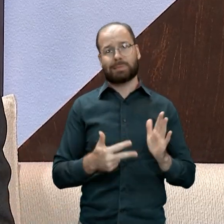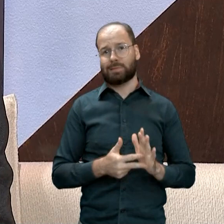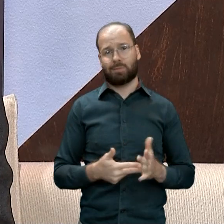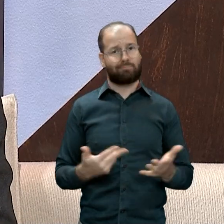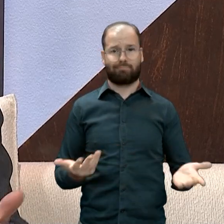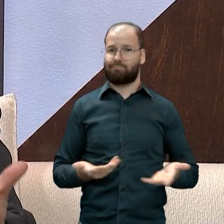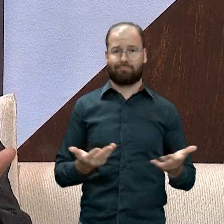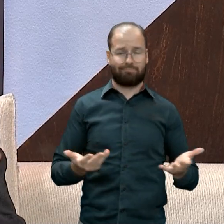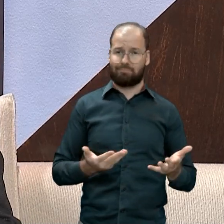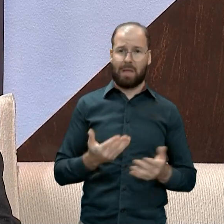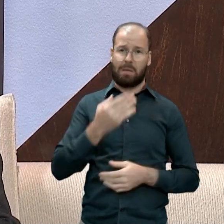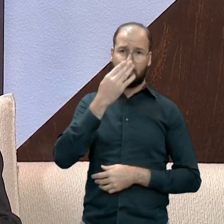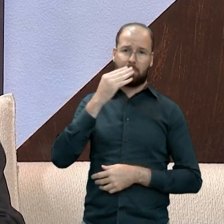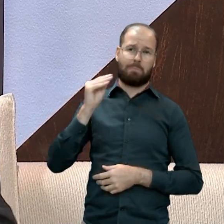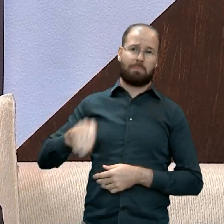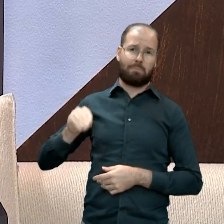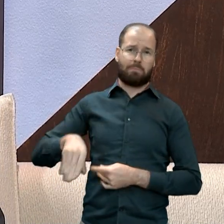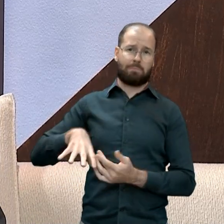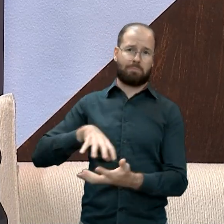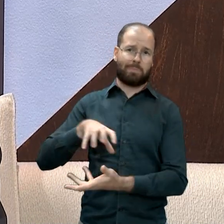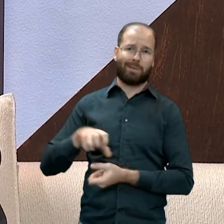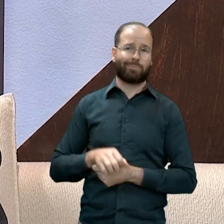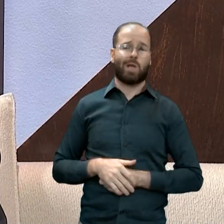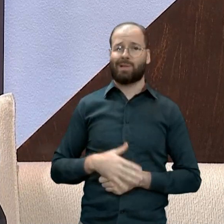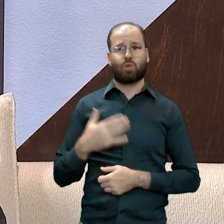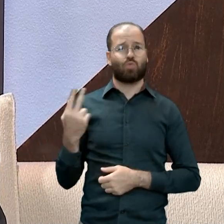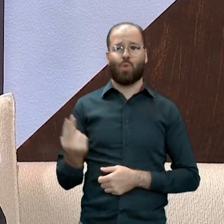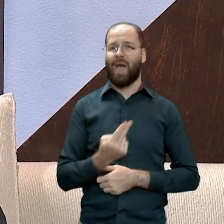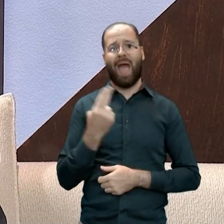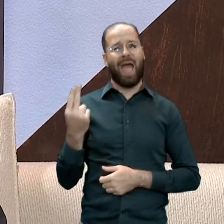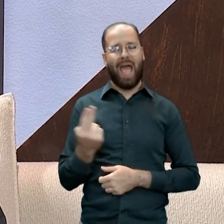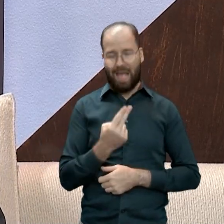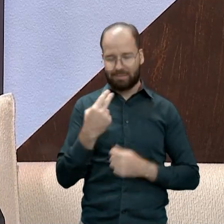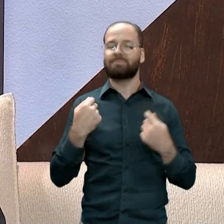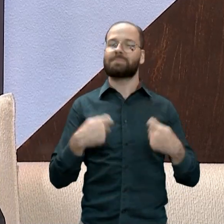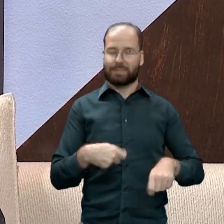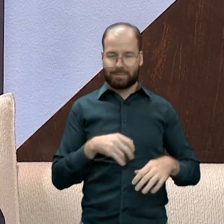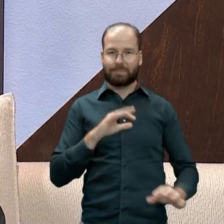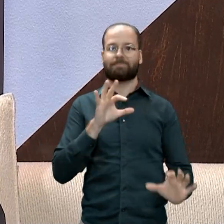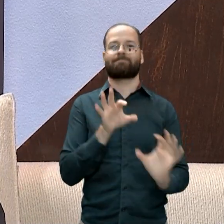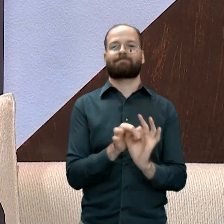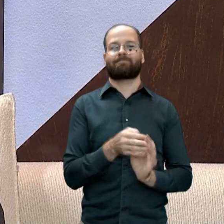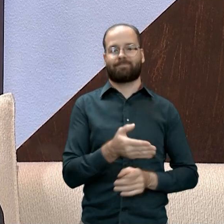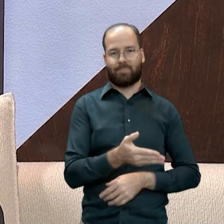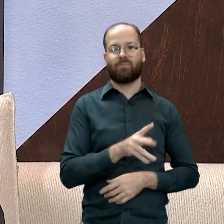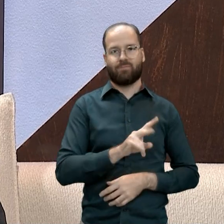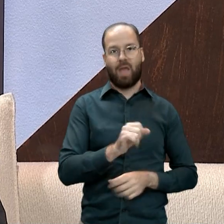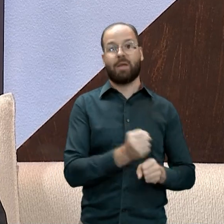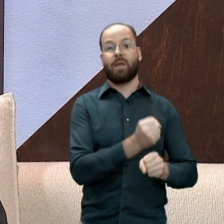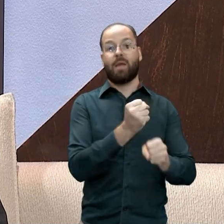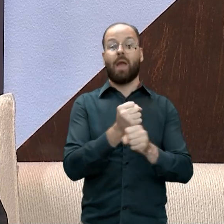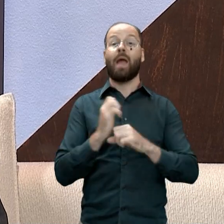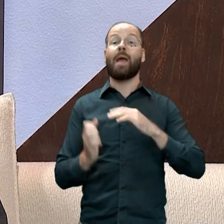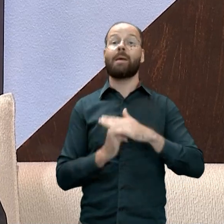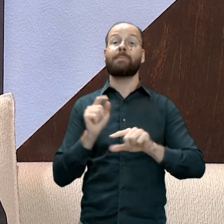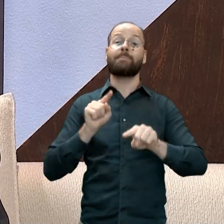mais jeito, não tem volta, entendeu? Eu acho que assim, a busca por